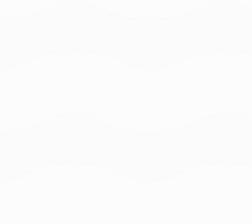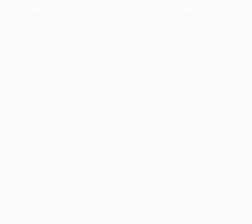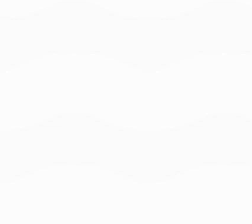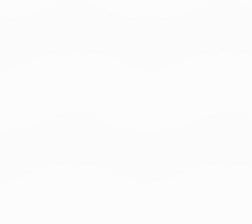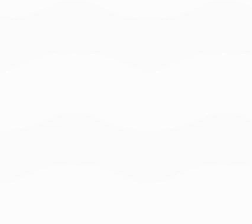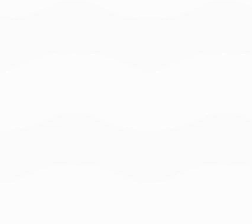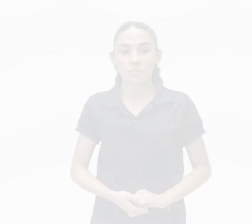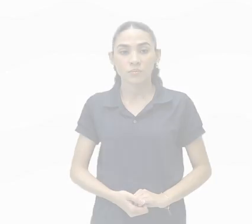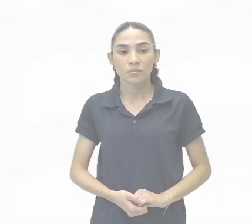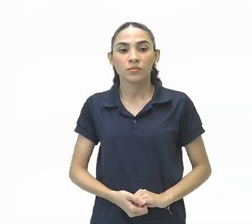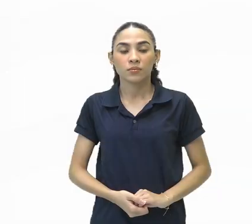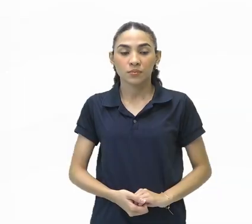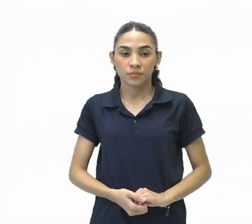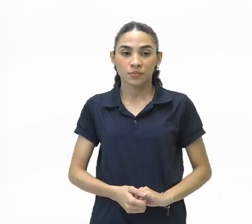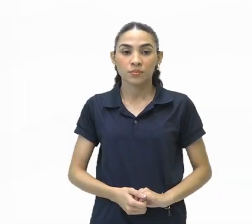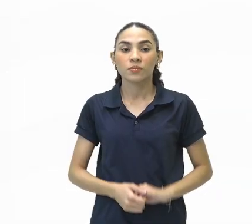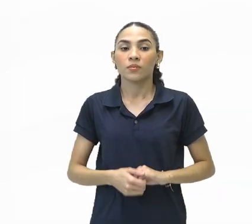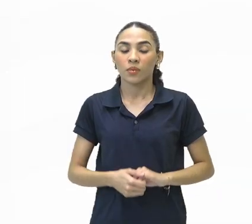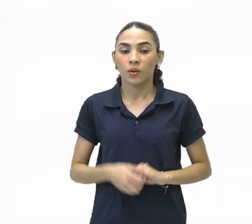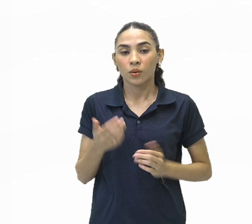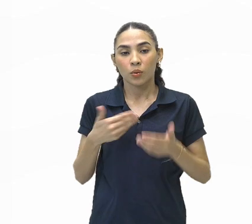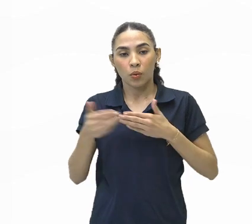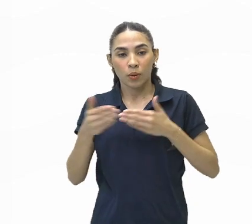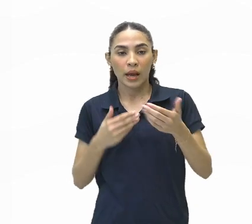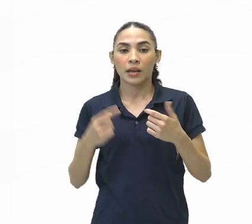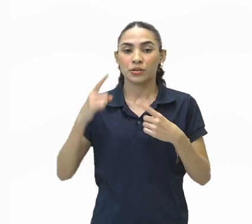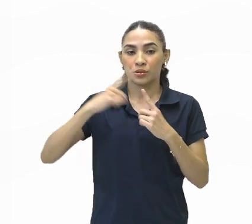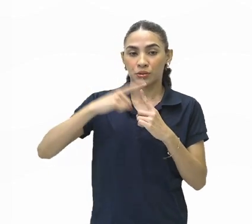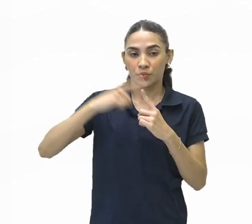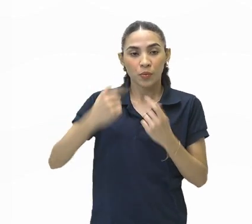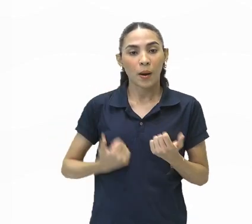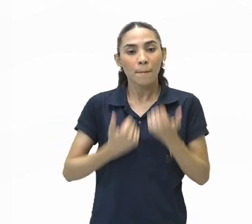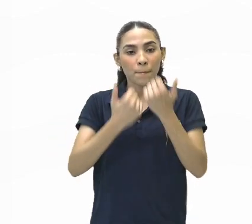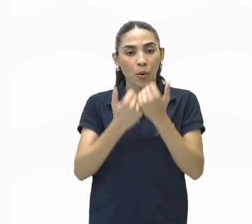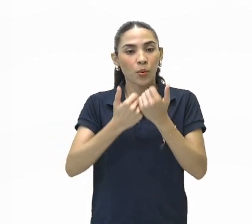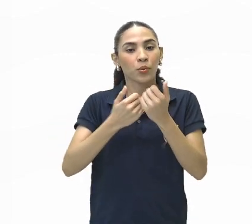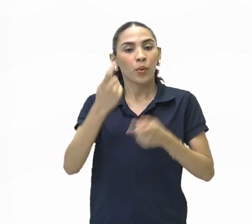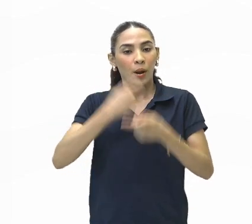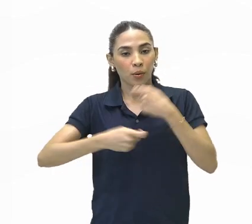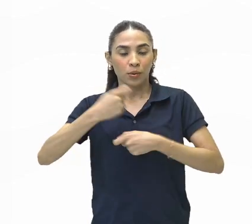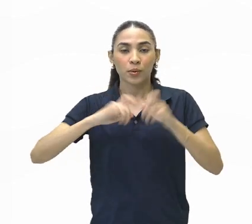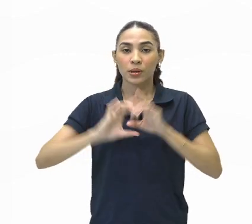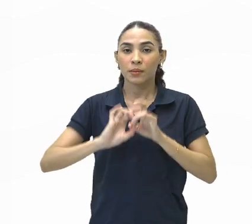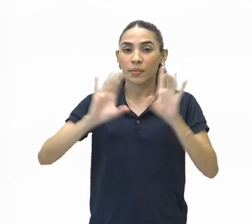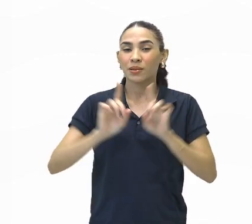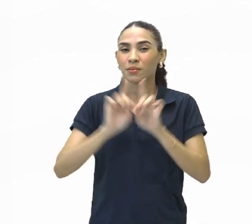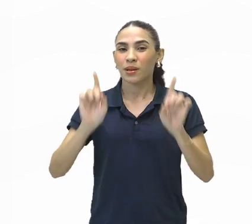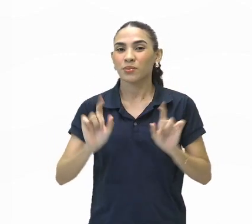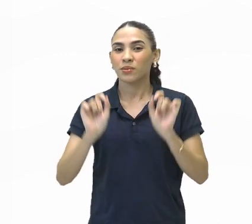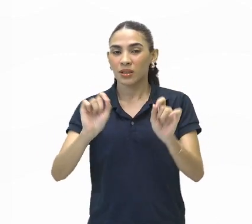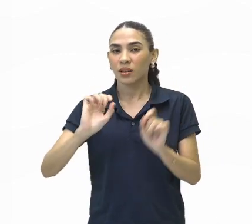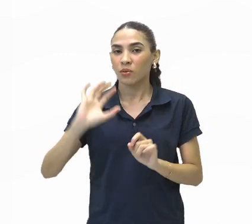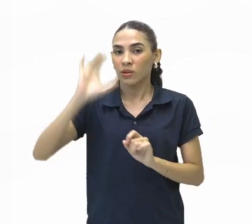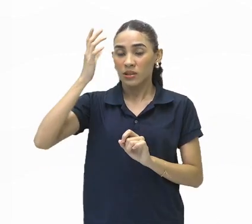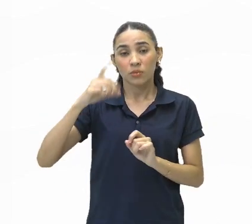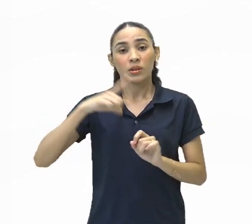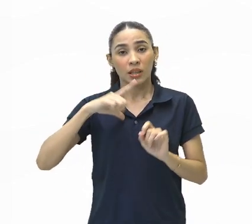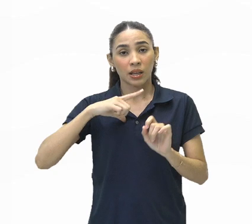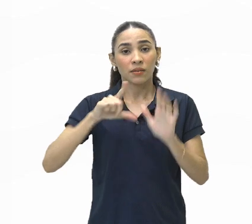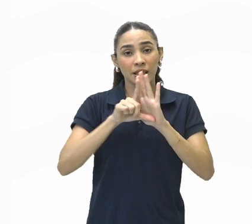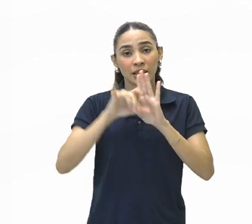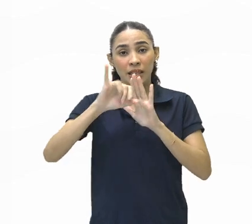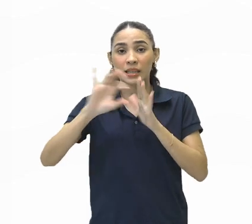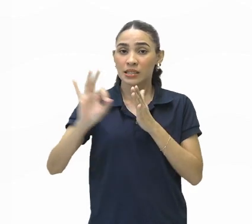qualquer forma de apoio econômico para os libertos. O que aconteceu de fato? Houve a assinatura da Lei Áurea, mas